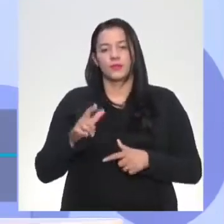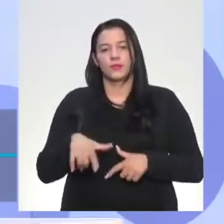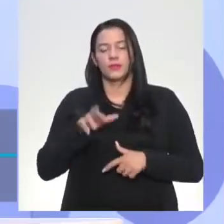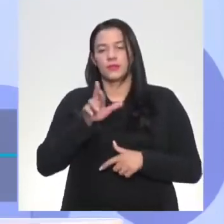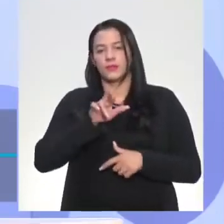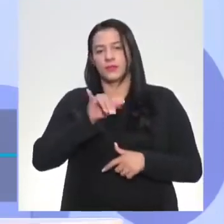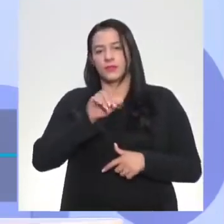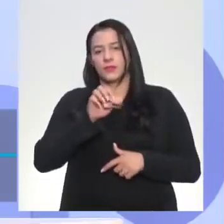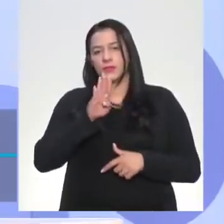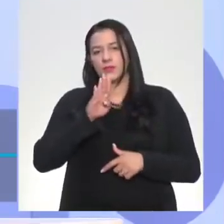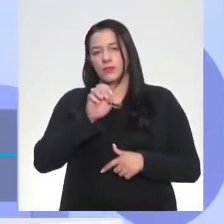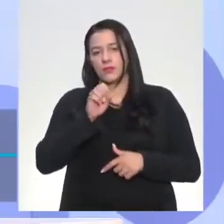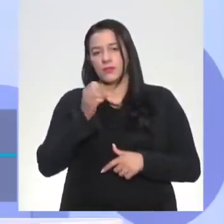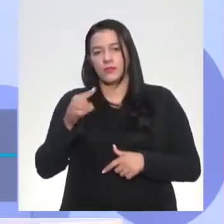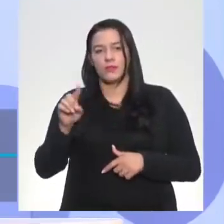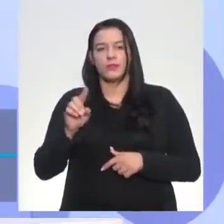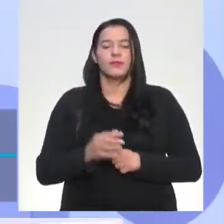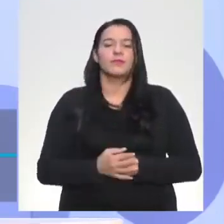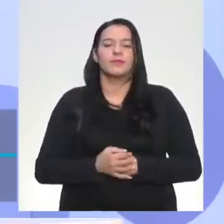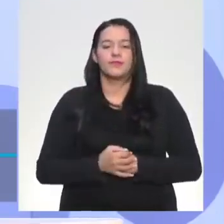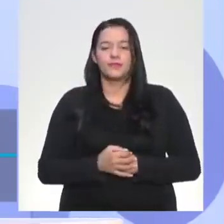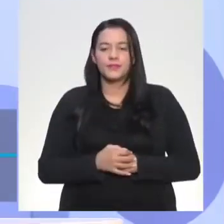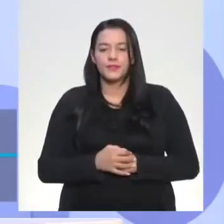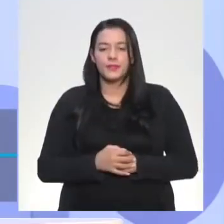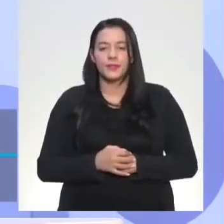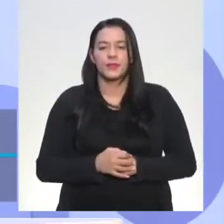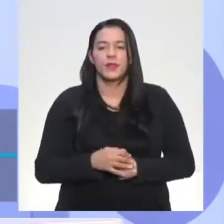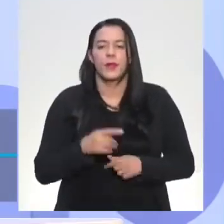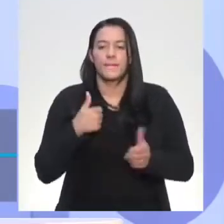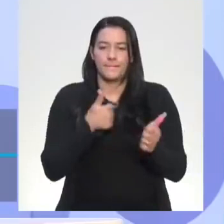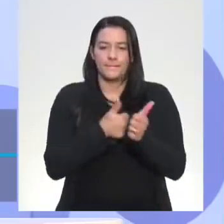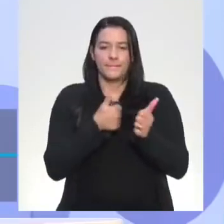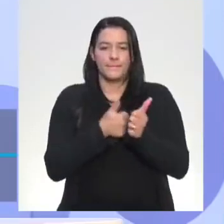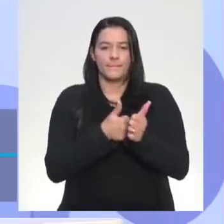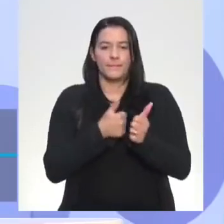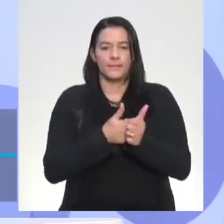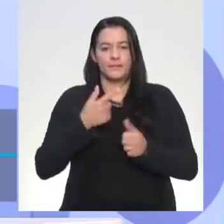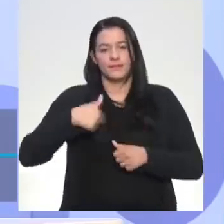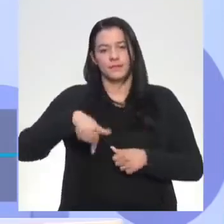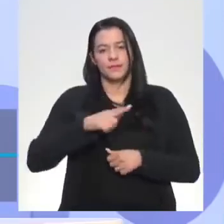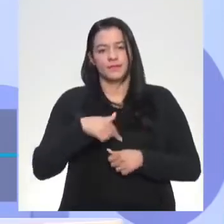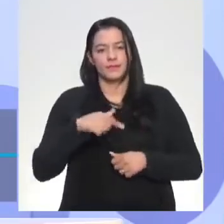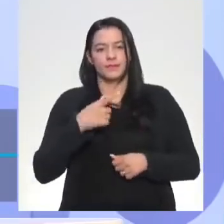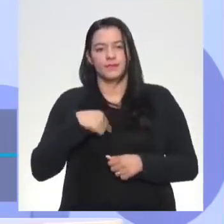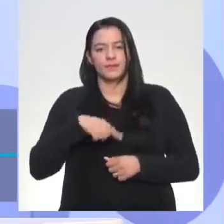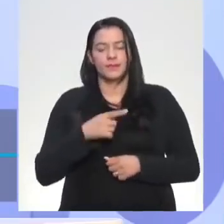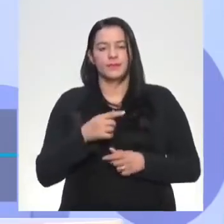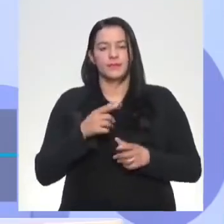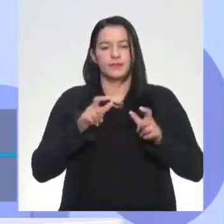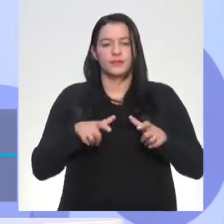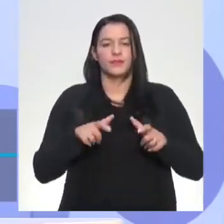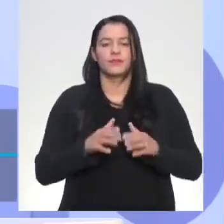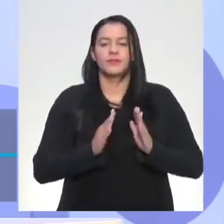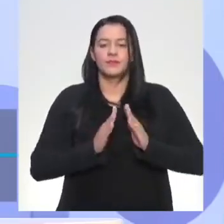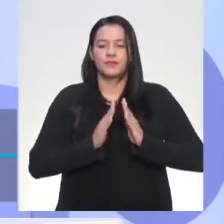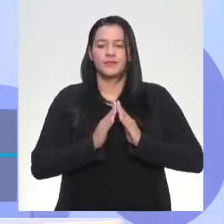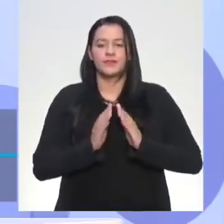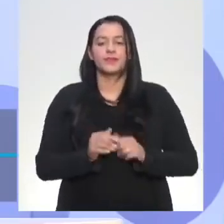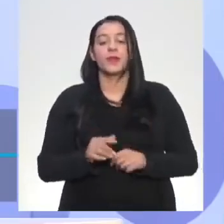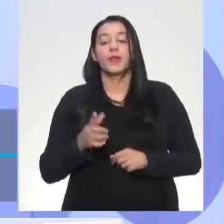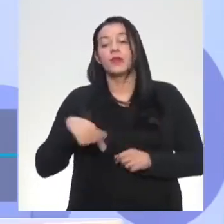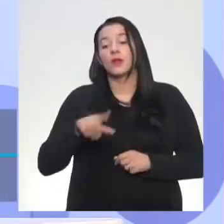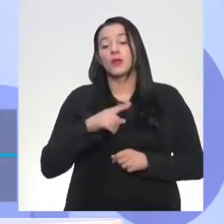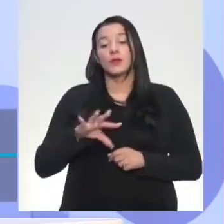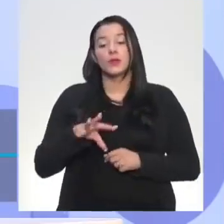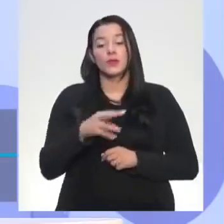tá? Professora Rosana, eu falo aqui porque é pertinho ali da Zona Leste, onde a gente mora, né? Show. Né, Tony? E de maneira geral, é isso aí,